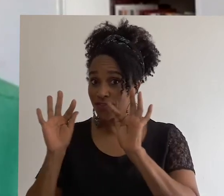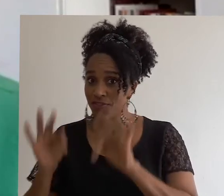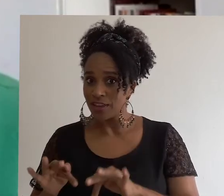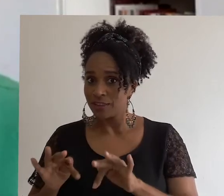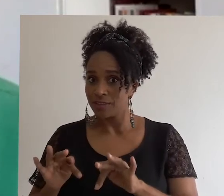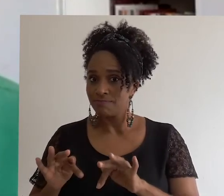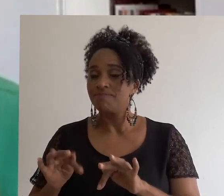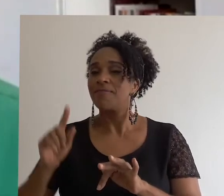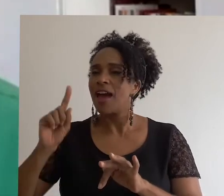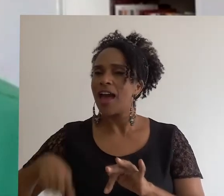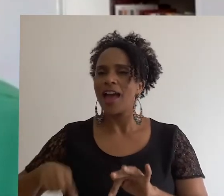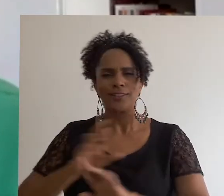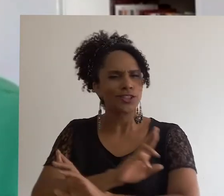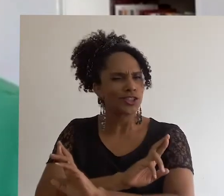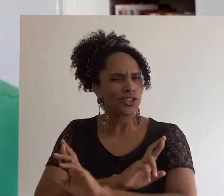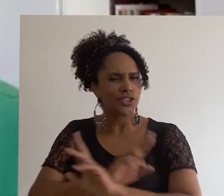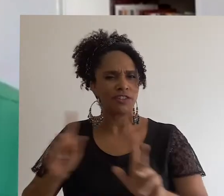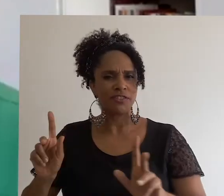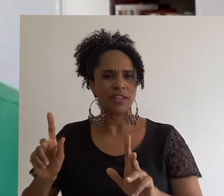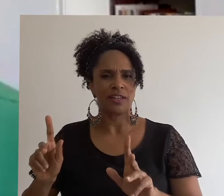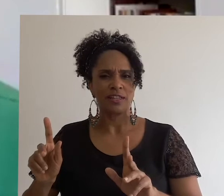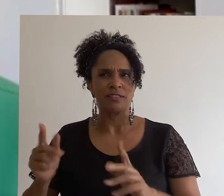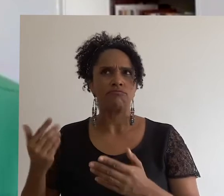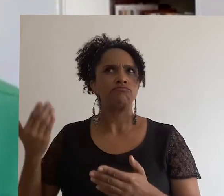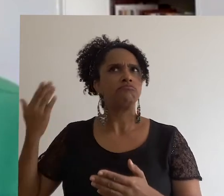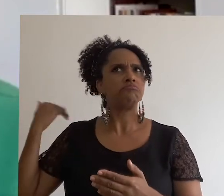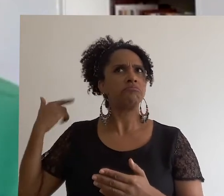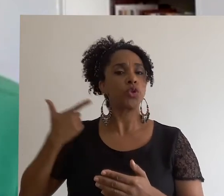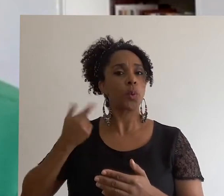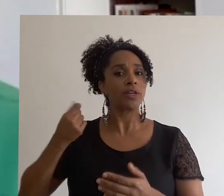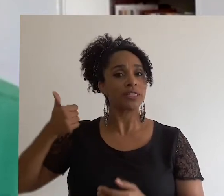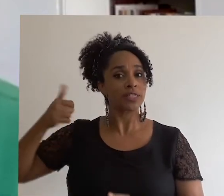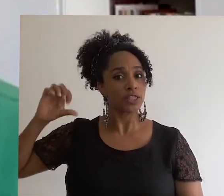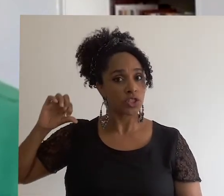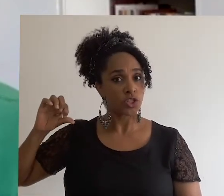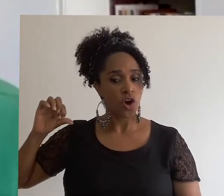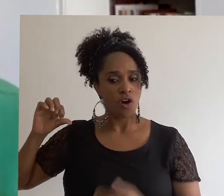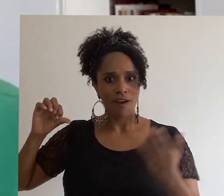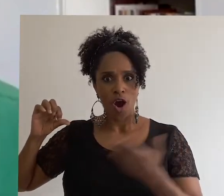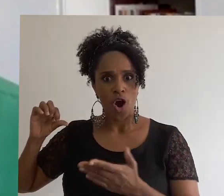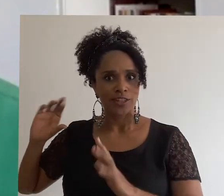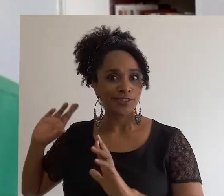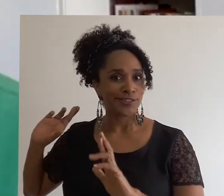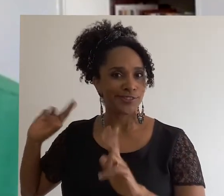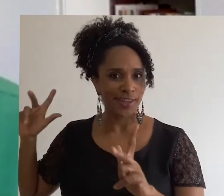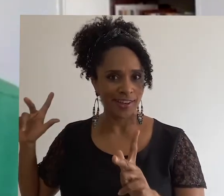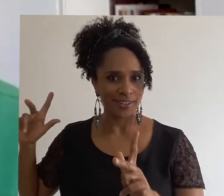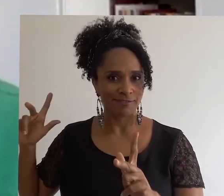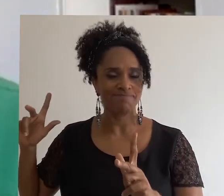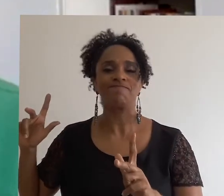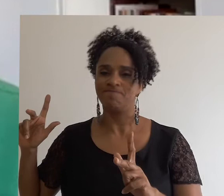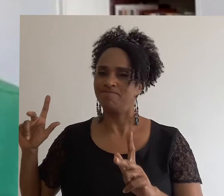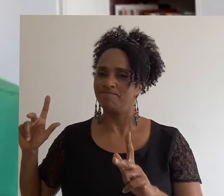jeito totalmente diferente do que nós terminamos 2019, por diversos motivos, mas